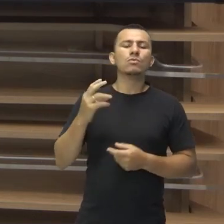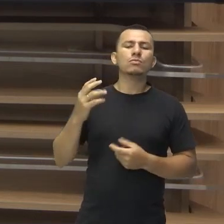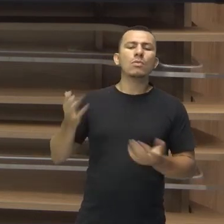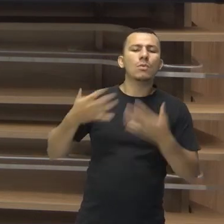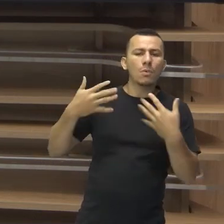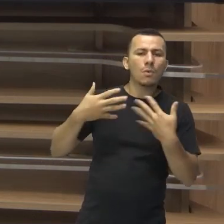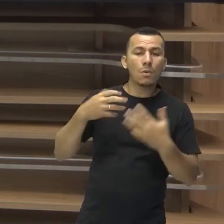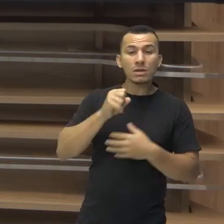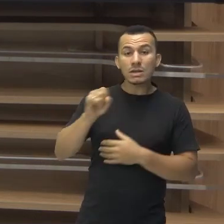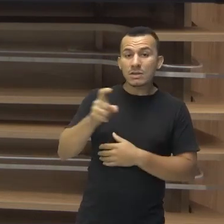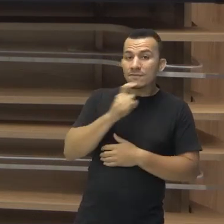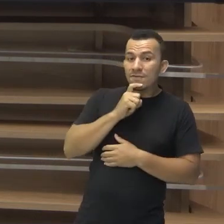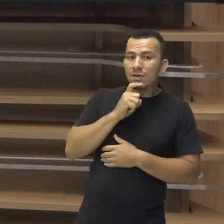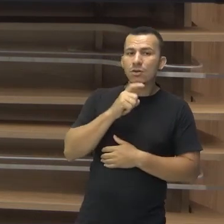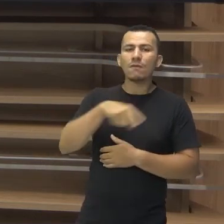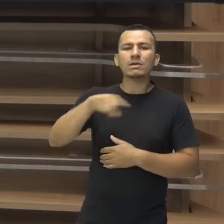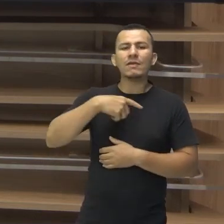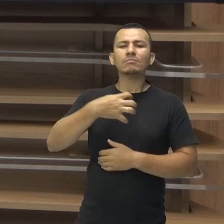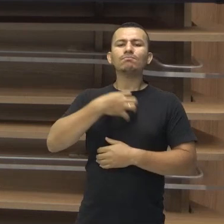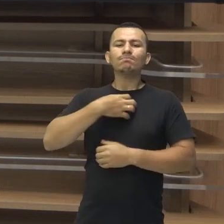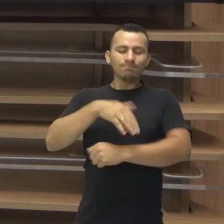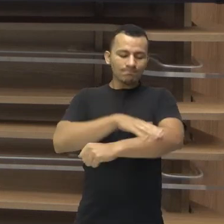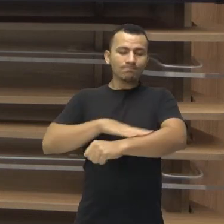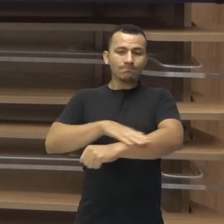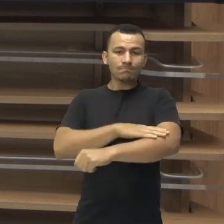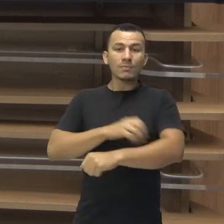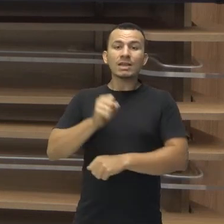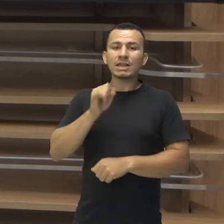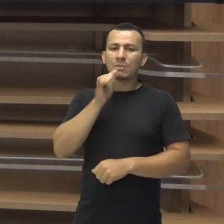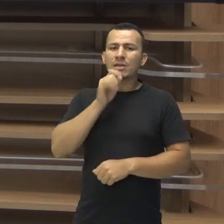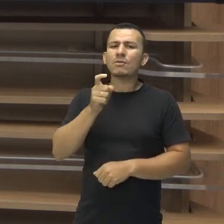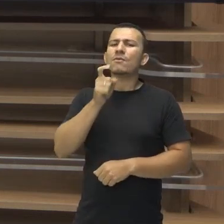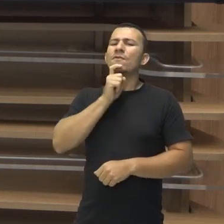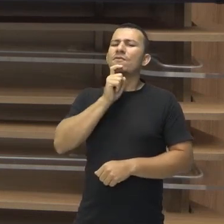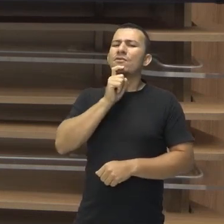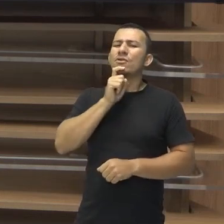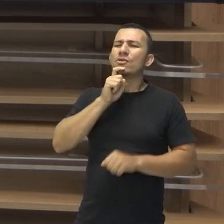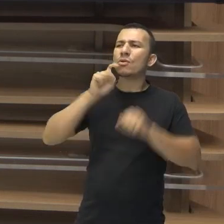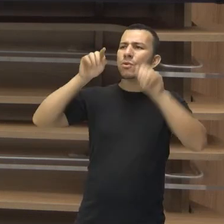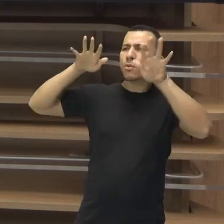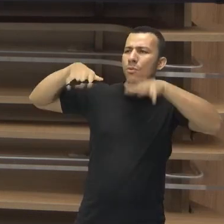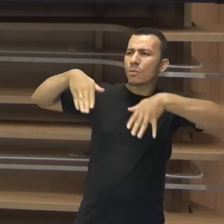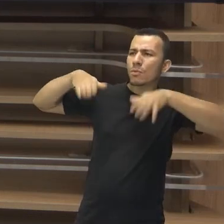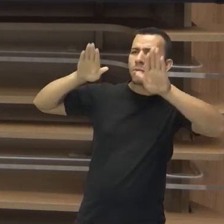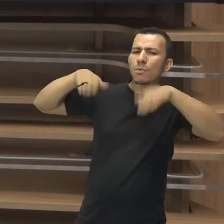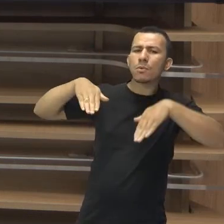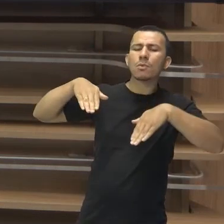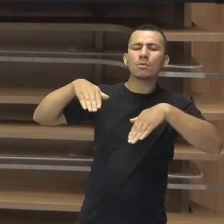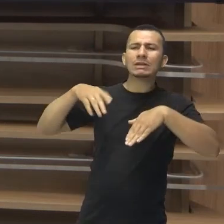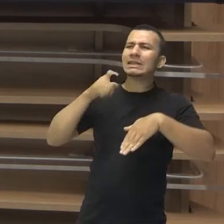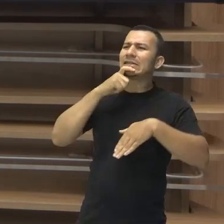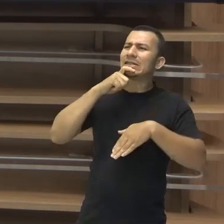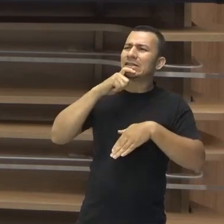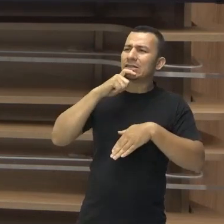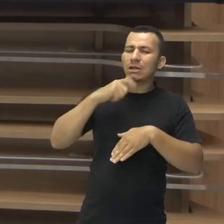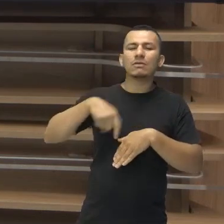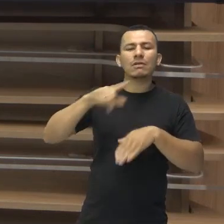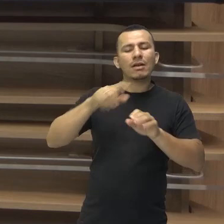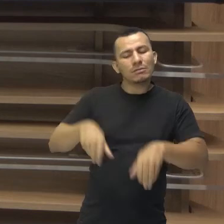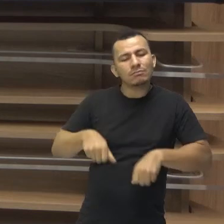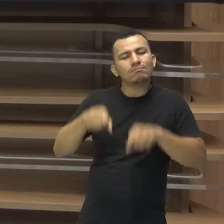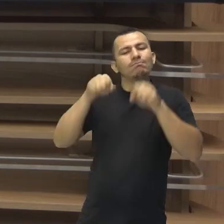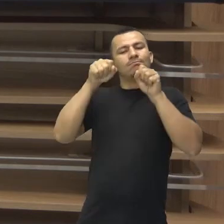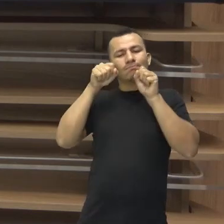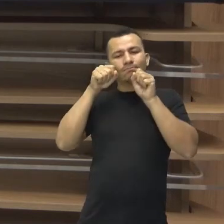pele a temperatura daquele ambiente. Se o ar-condicionado estiver muito frio, você vai perceber. O que você vai fazer? Procurar ali um cobertor,